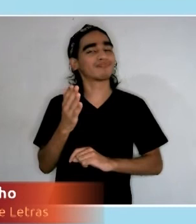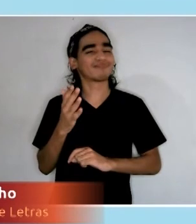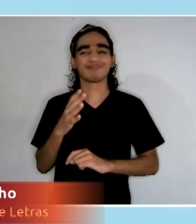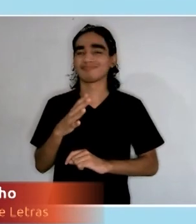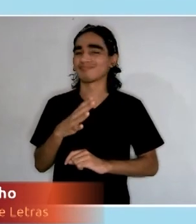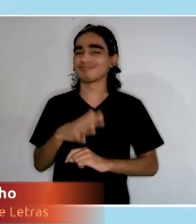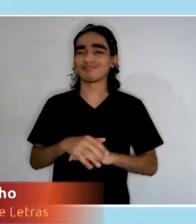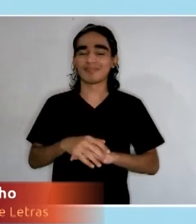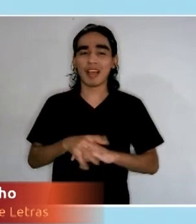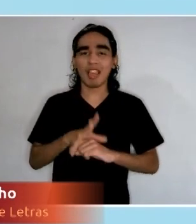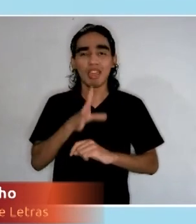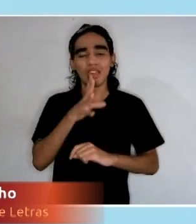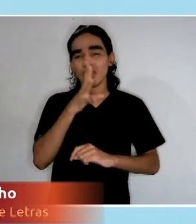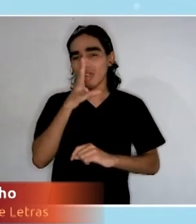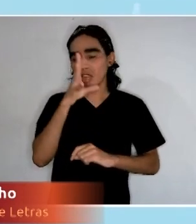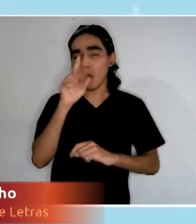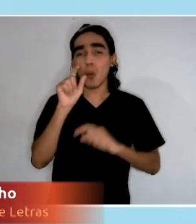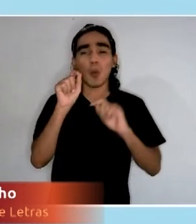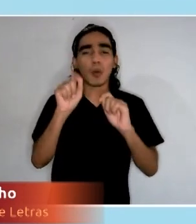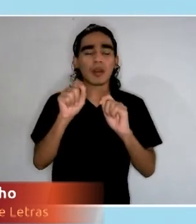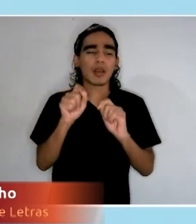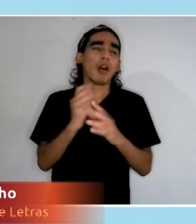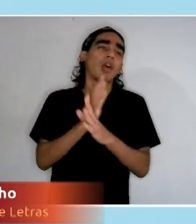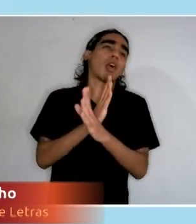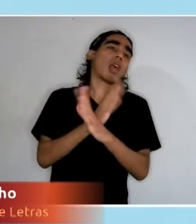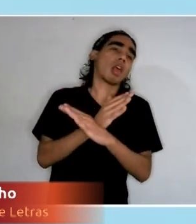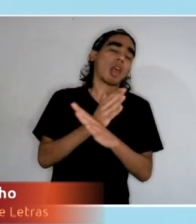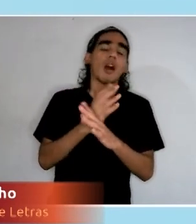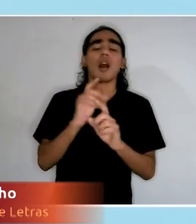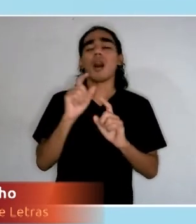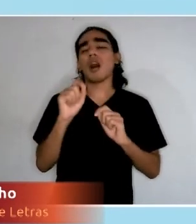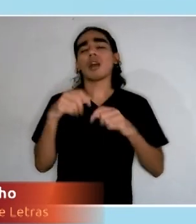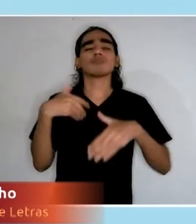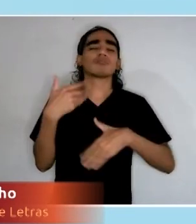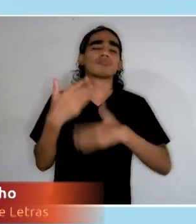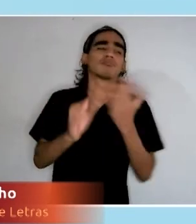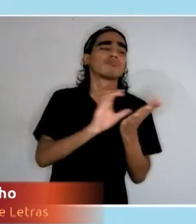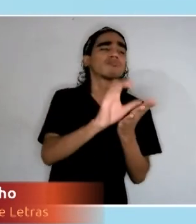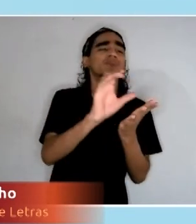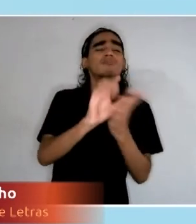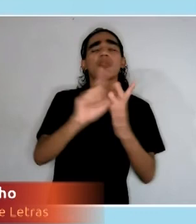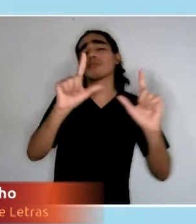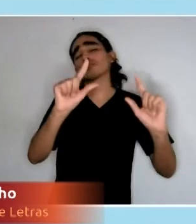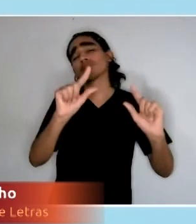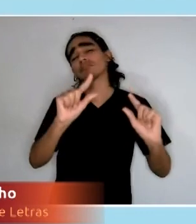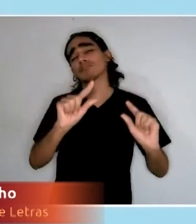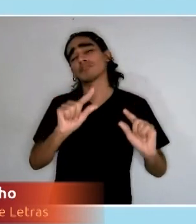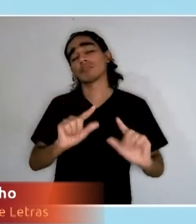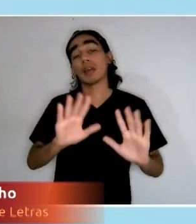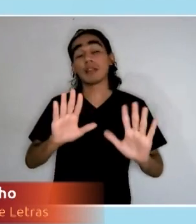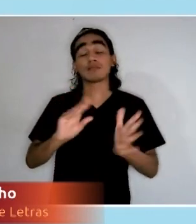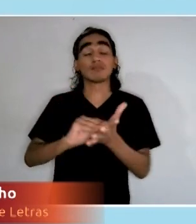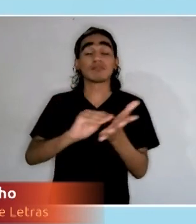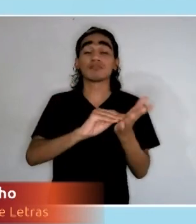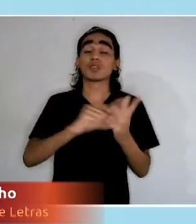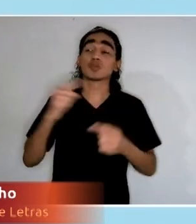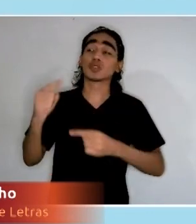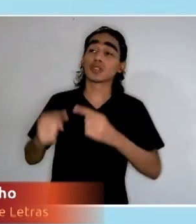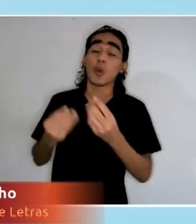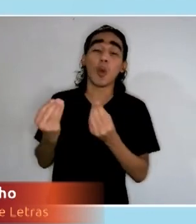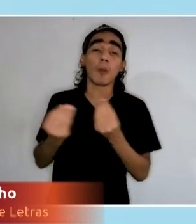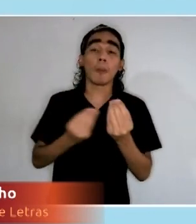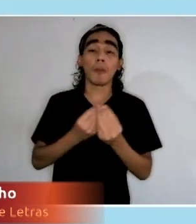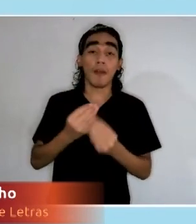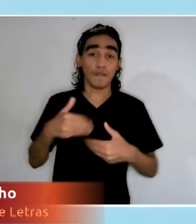ninguém mais, as políticas começaram a diminuir, os orçamentos começaram a diminuir, não vi mais ninguém discutir a questão de fome no